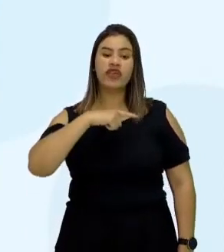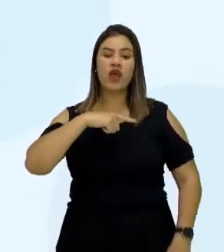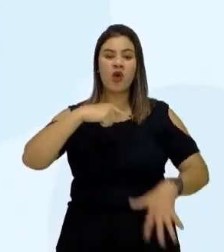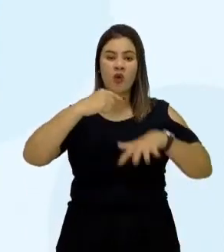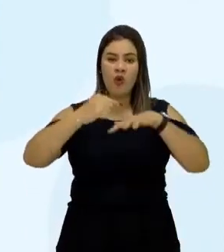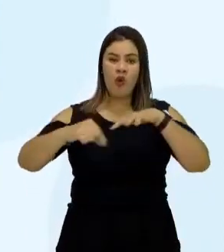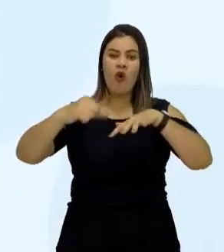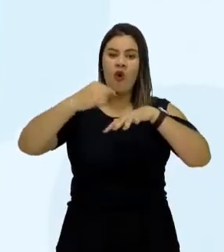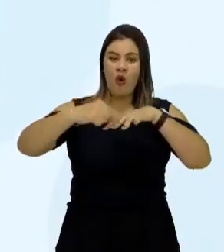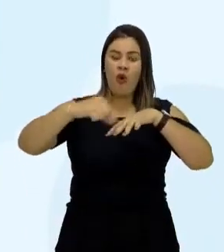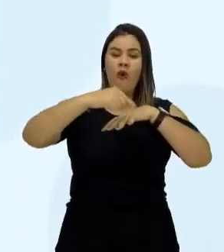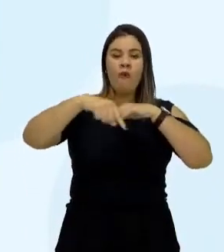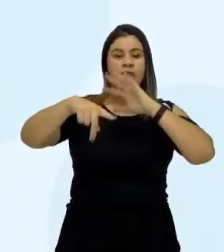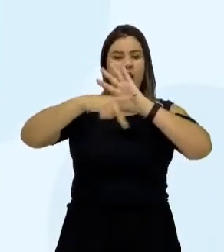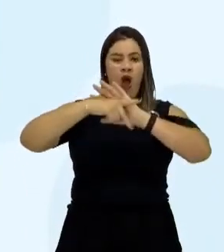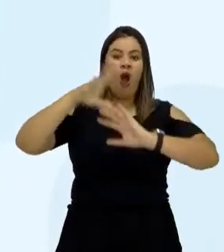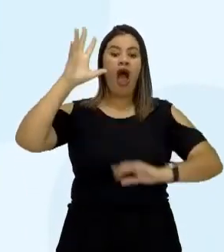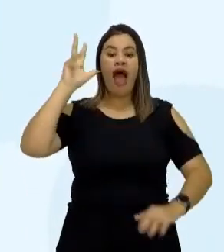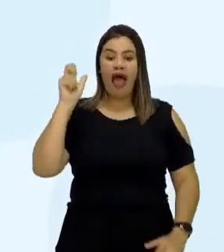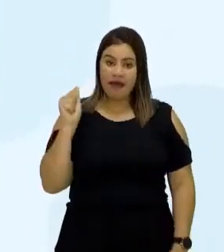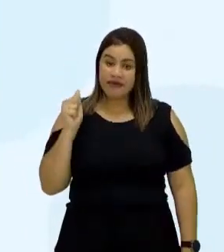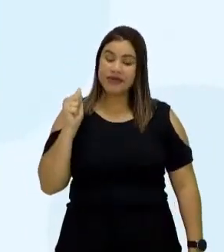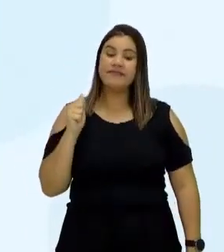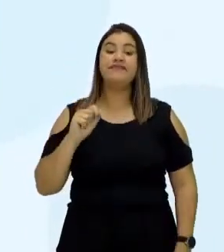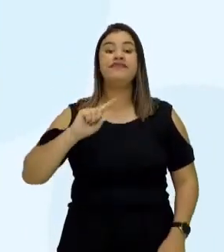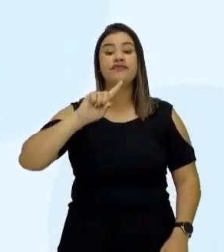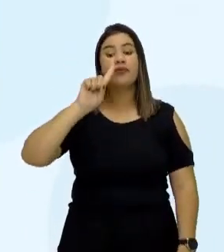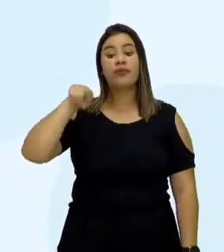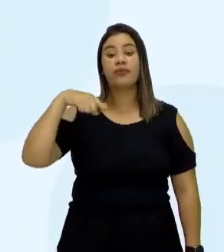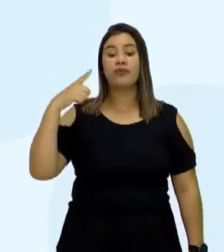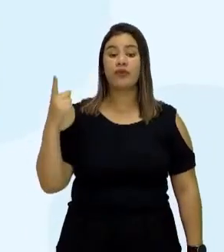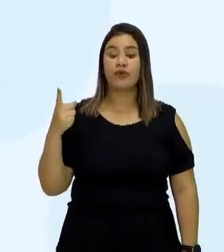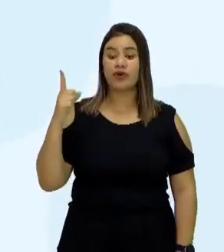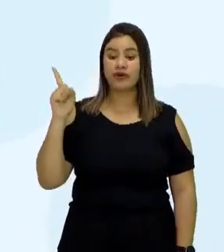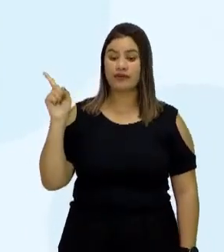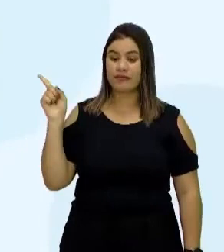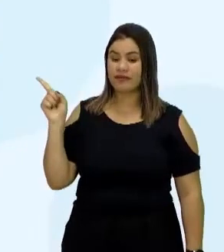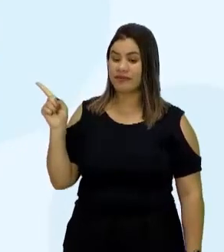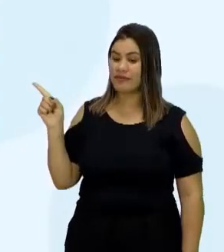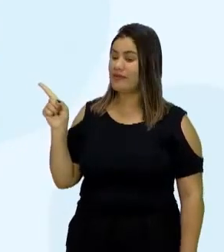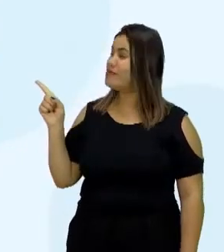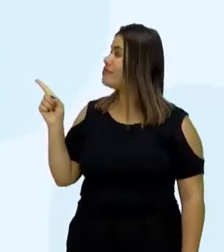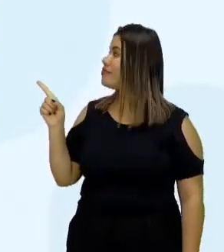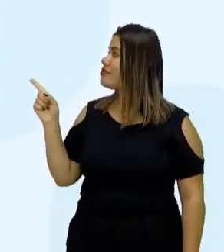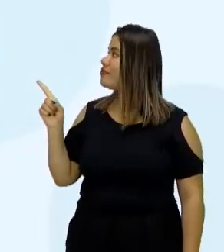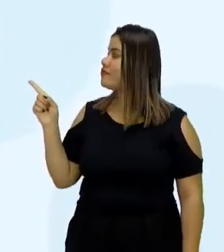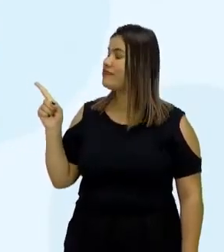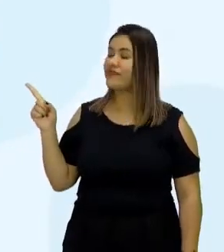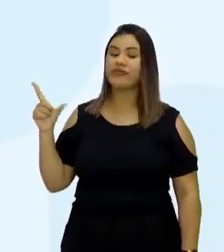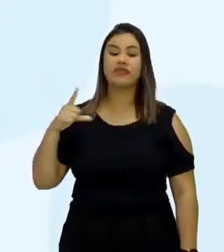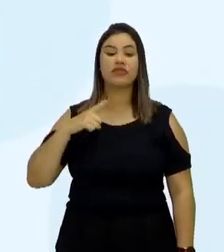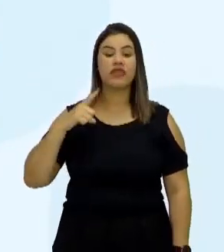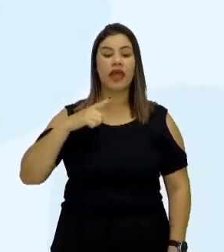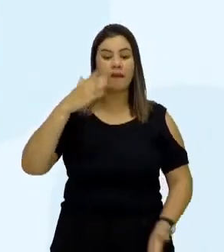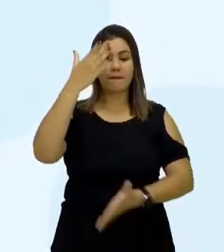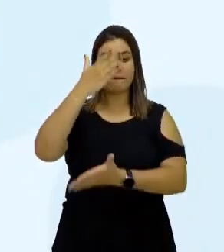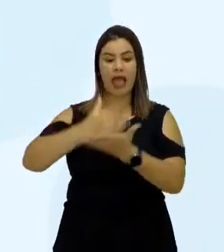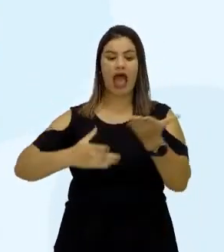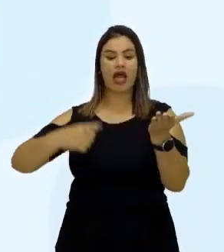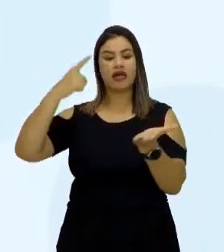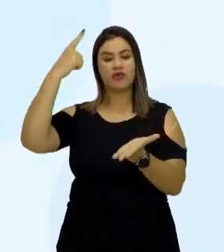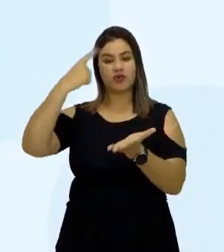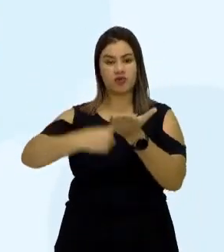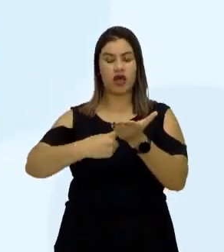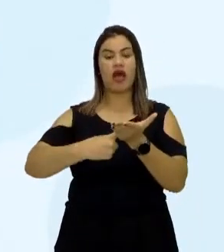continente africano. E depois aí do lado direito aí, né, a partir aí do tratado que foi feito lá